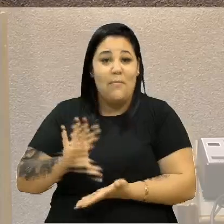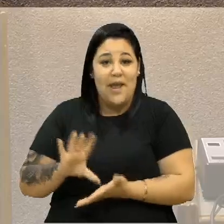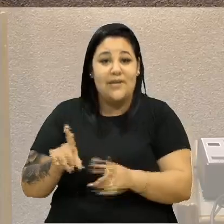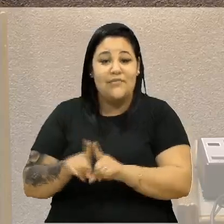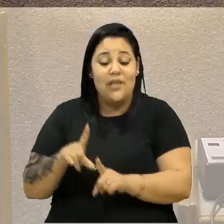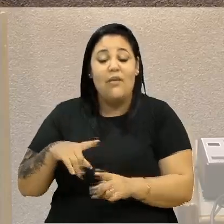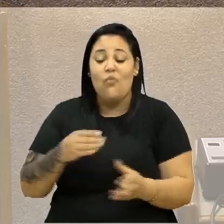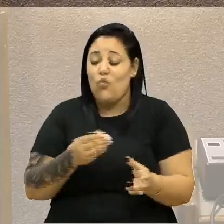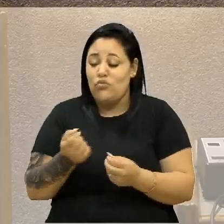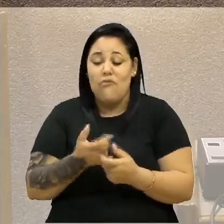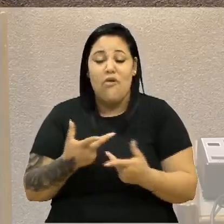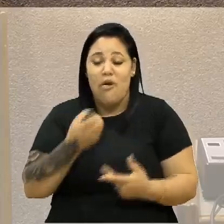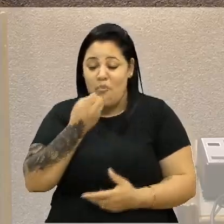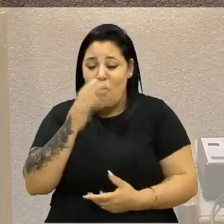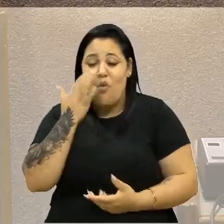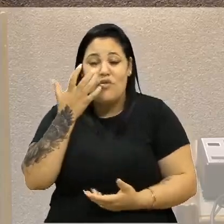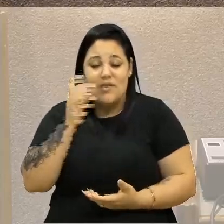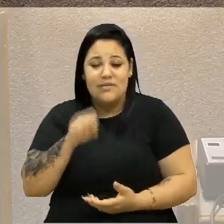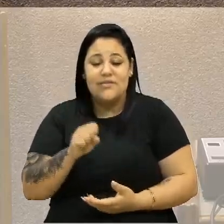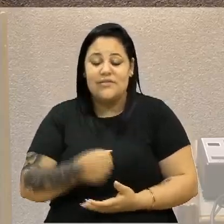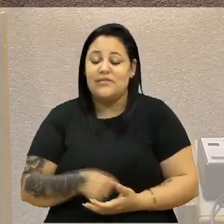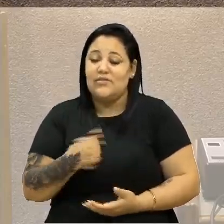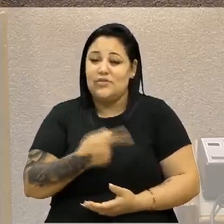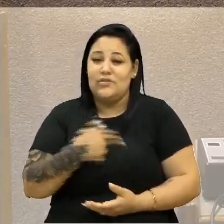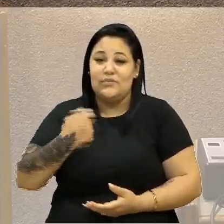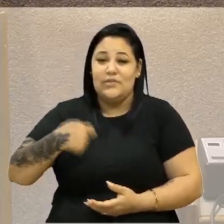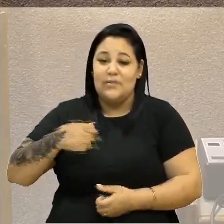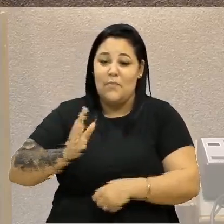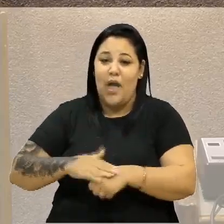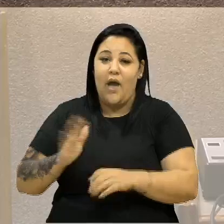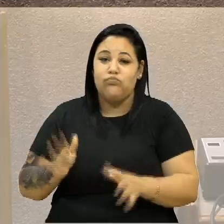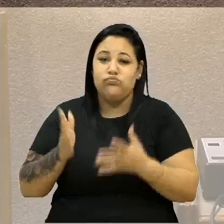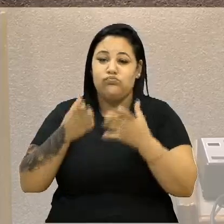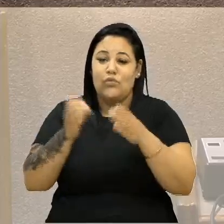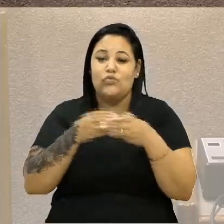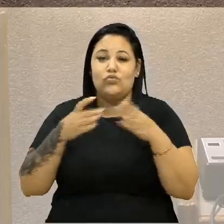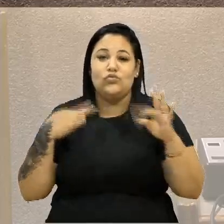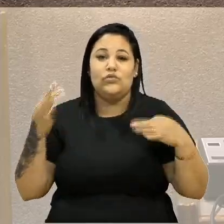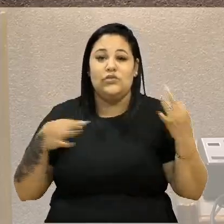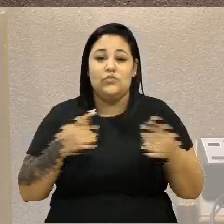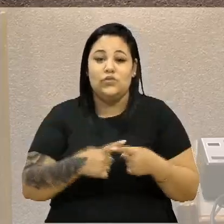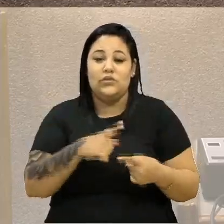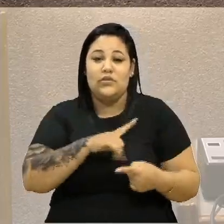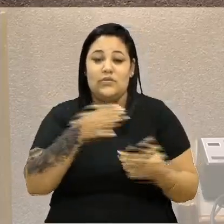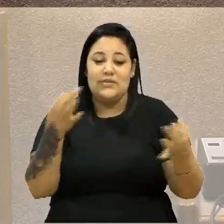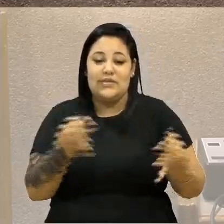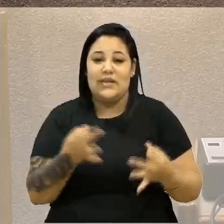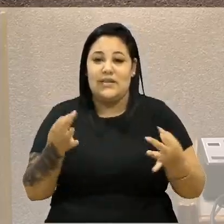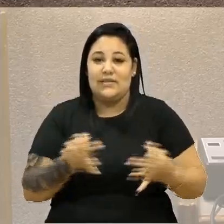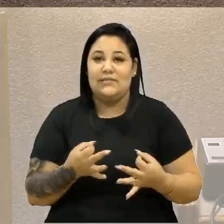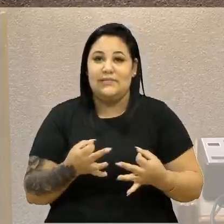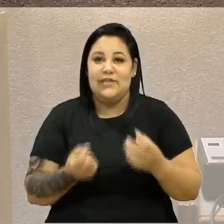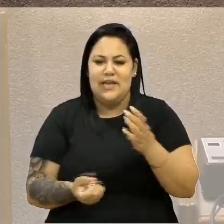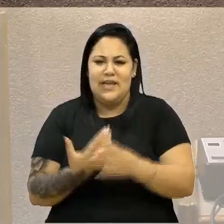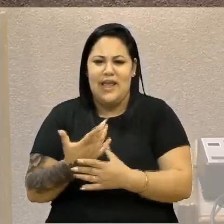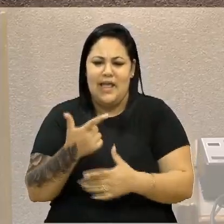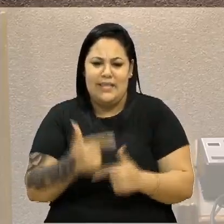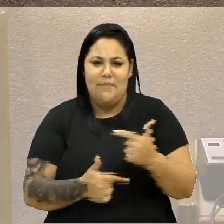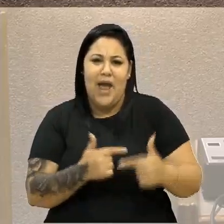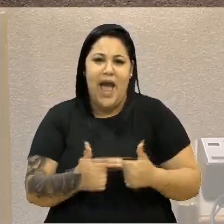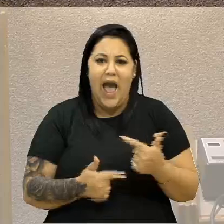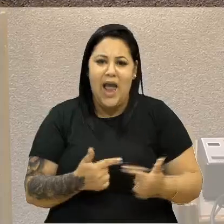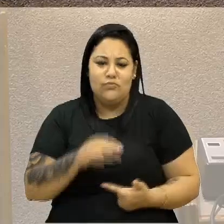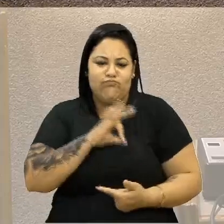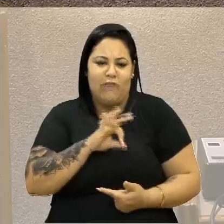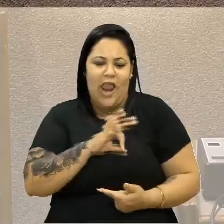boas acontecendo e a gente precisa cada vez mais fomentar o turismo, porque eu tenho certeza, né, geração de emprego, de renda,